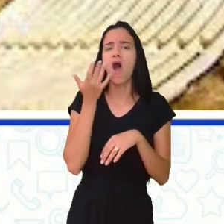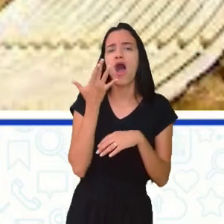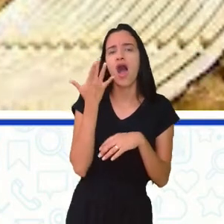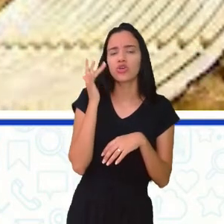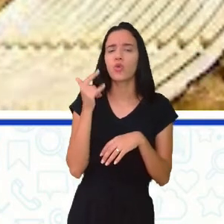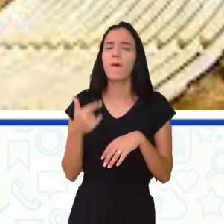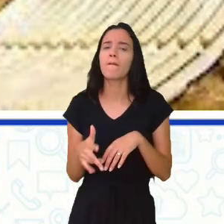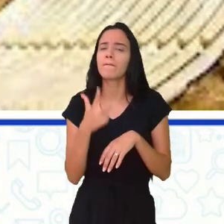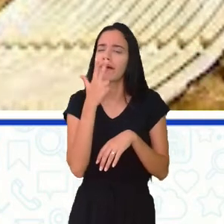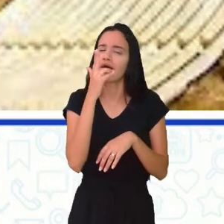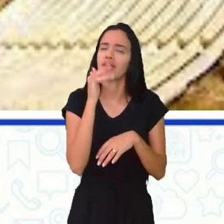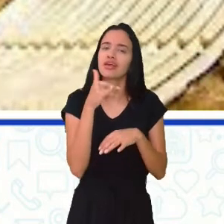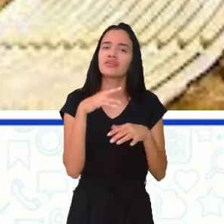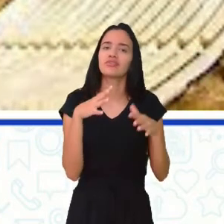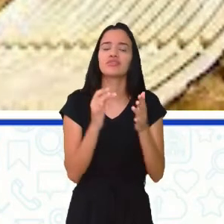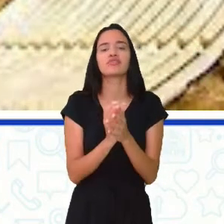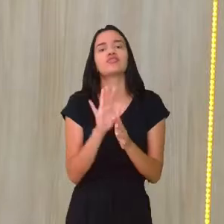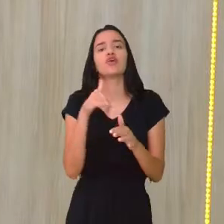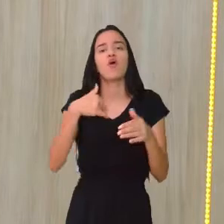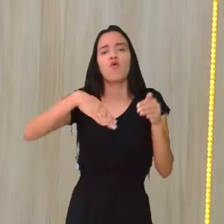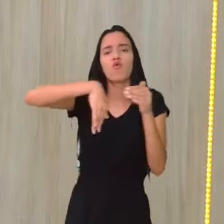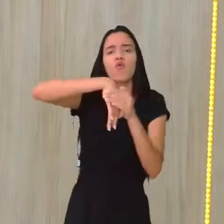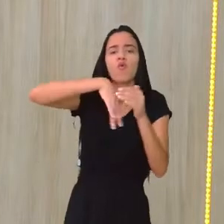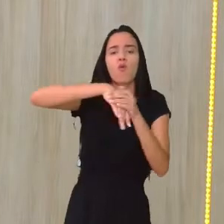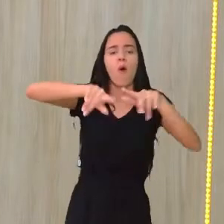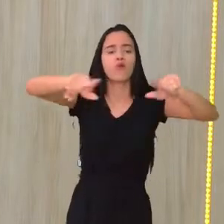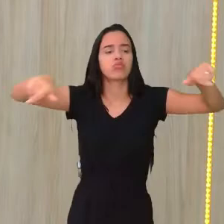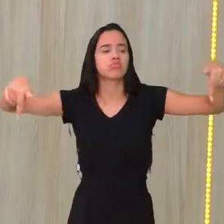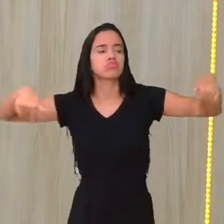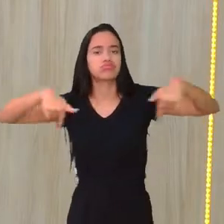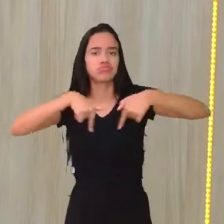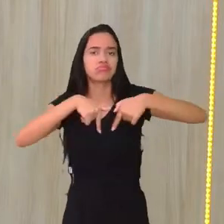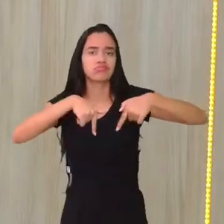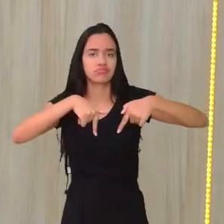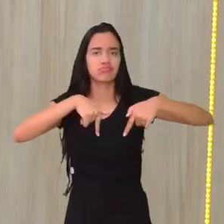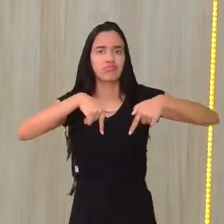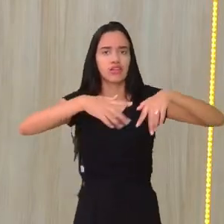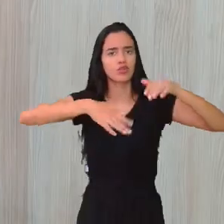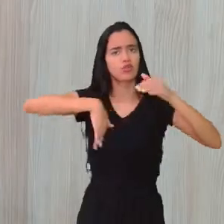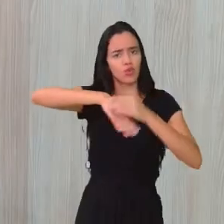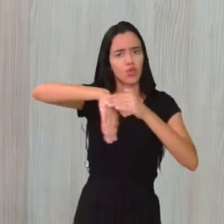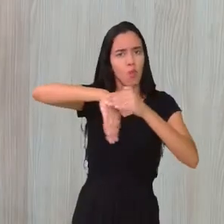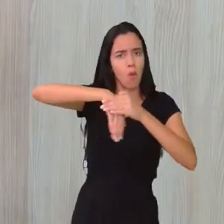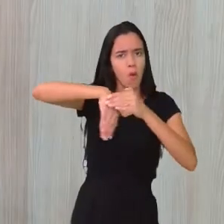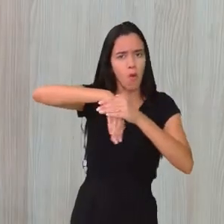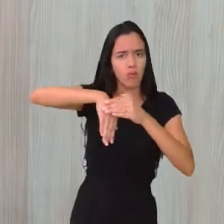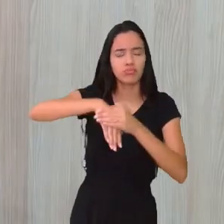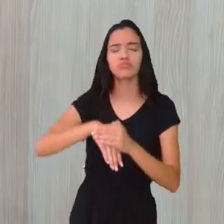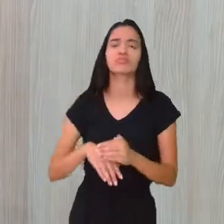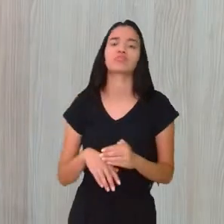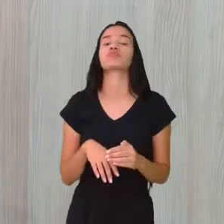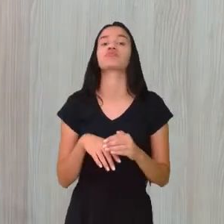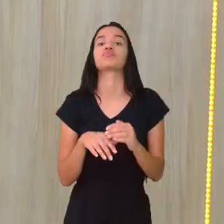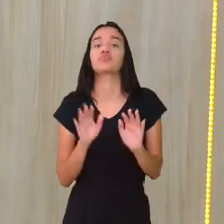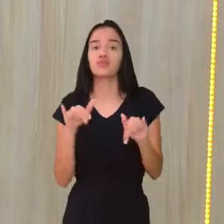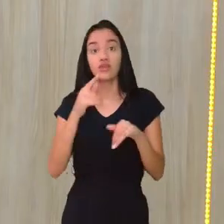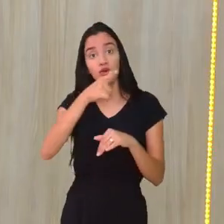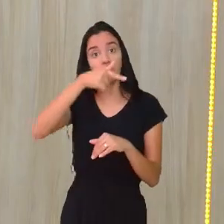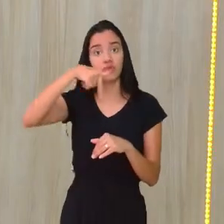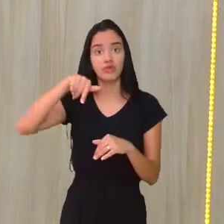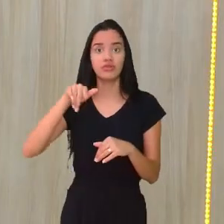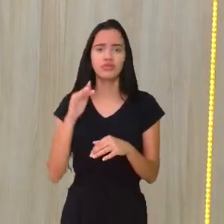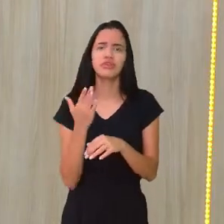não é mesmo, professora Camille? Com certeza. Esse formato, arena, né? Essa forma de arena. E aí